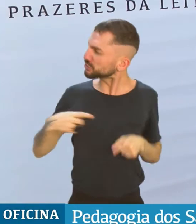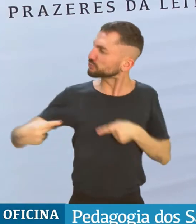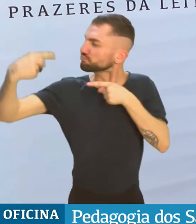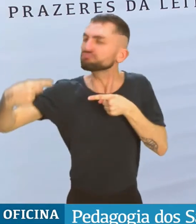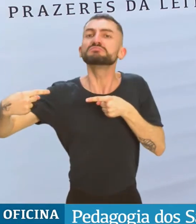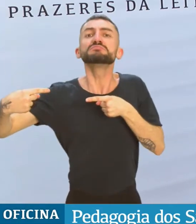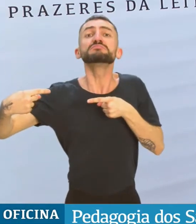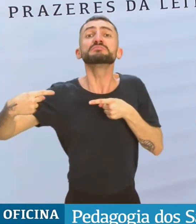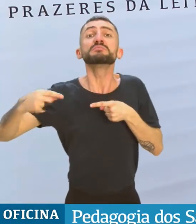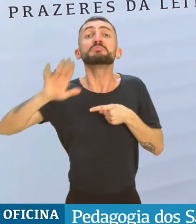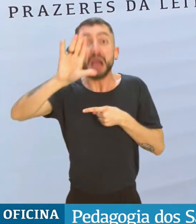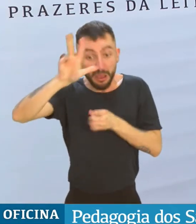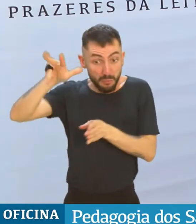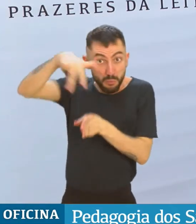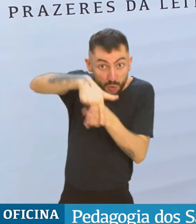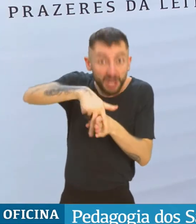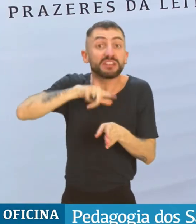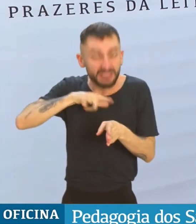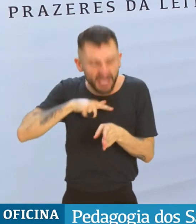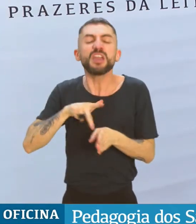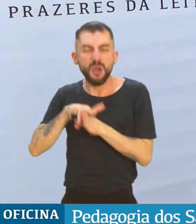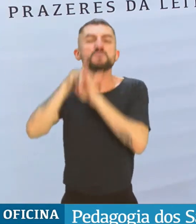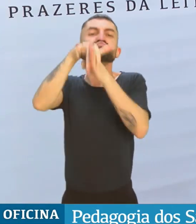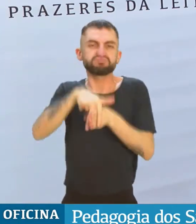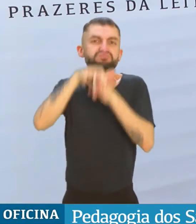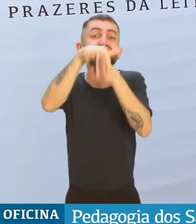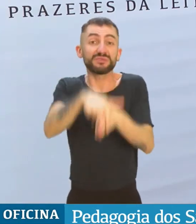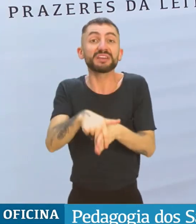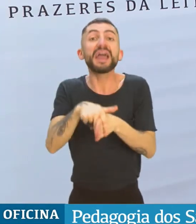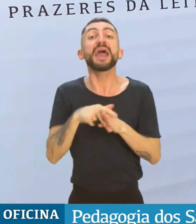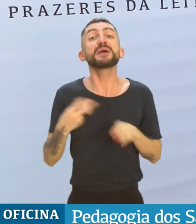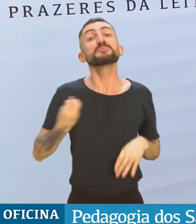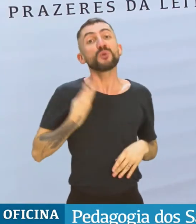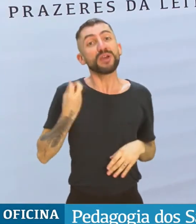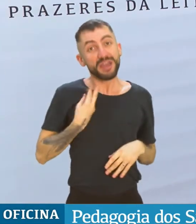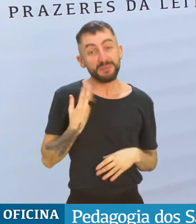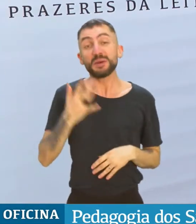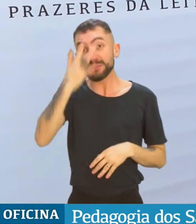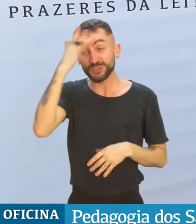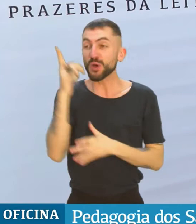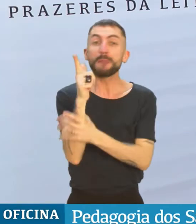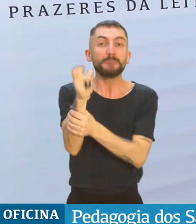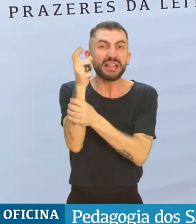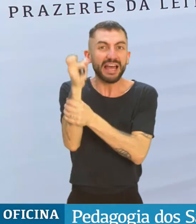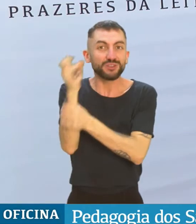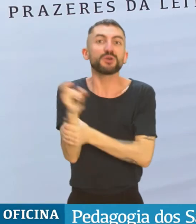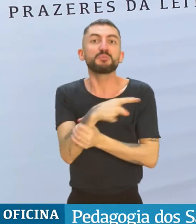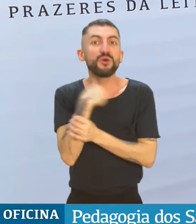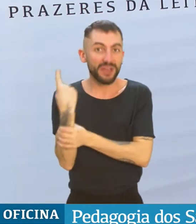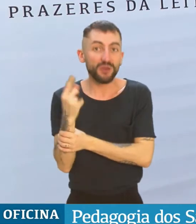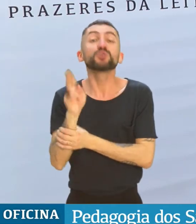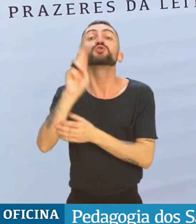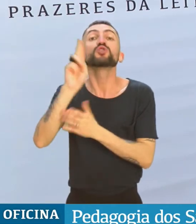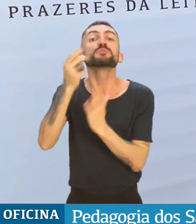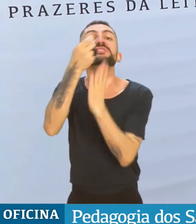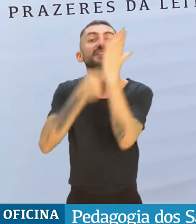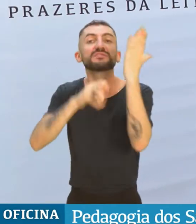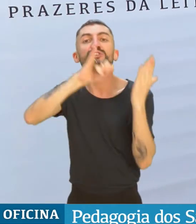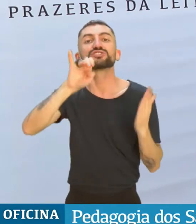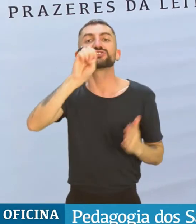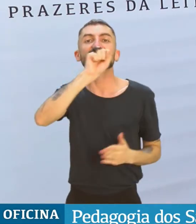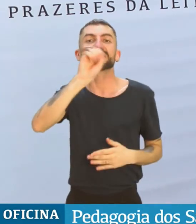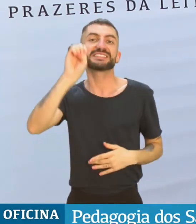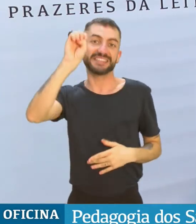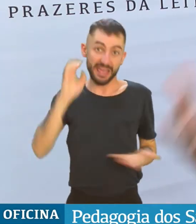para montar, eu monto. Esse é o poema Morte do Matador, do G.C. Quirino. Então, por exemplo, para um aluno